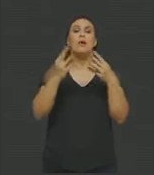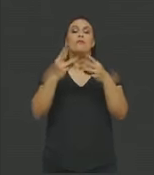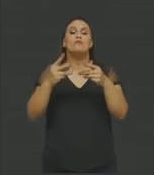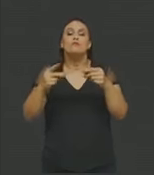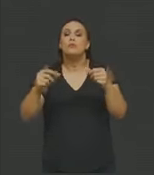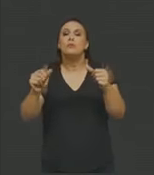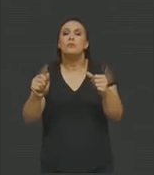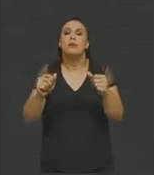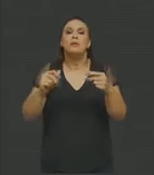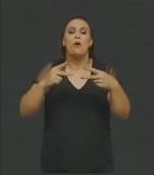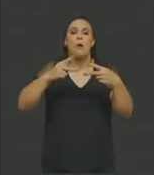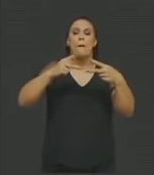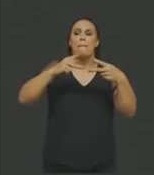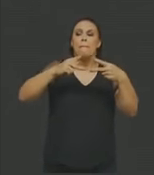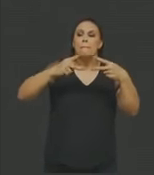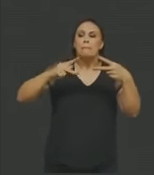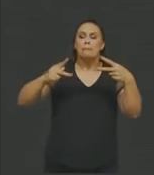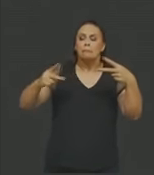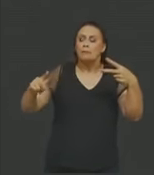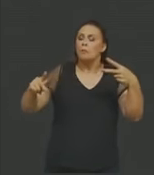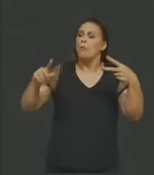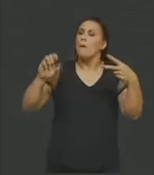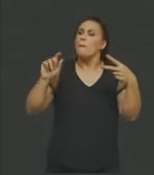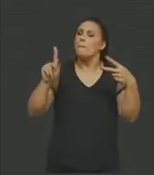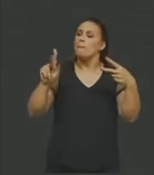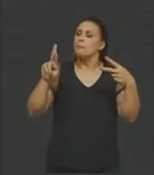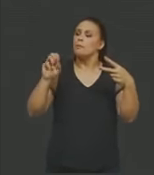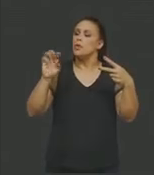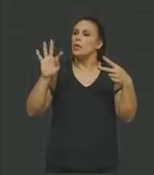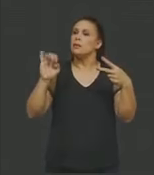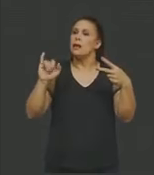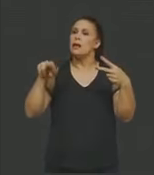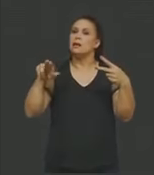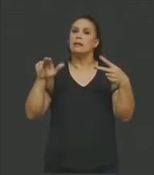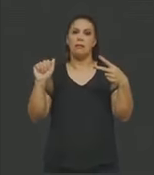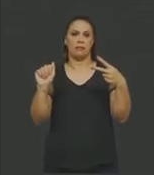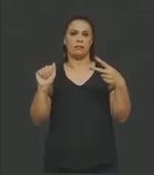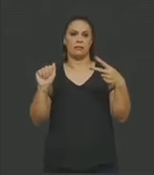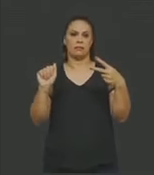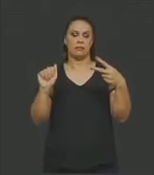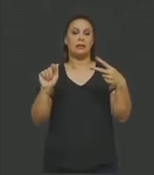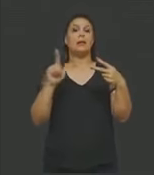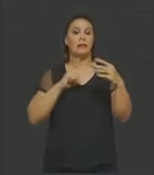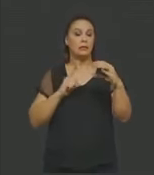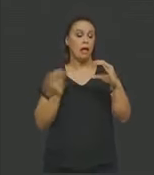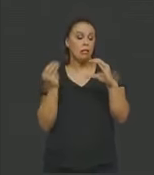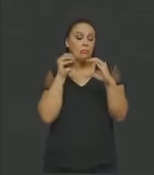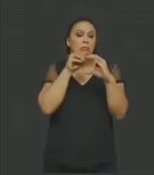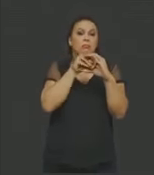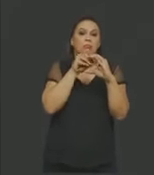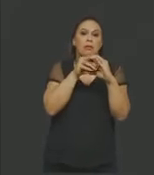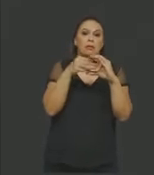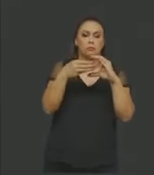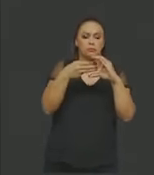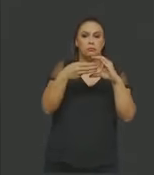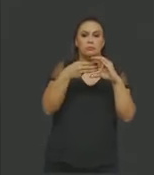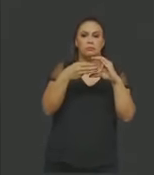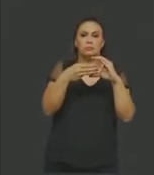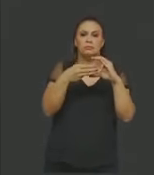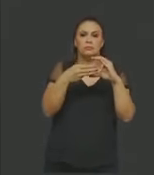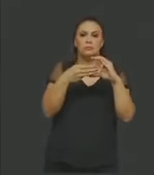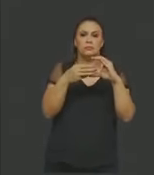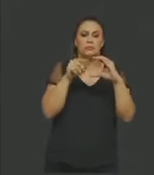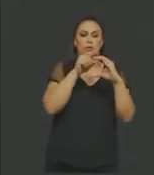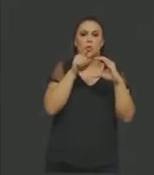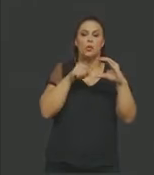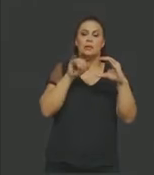vai estar presente lá no ovo, né? No zigoto, e que vai ter a função, então, de nutrir esse embrião. Então, toda